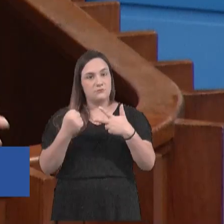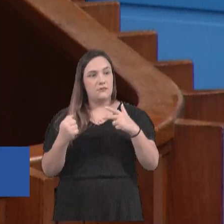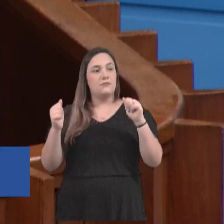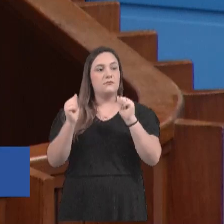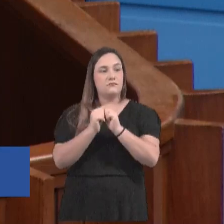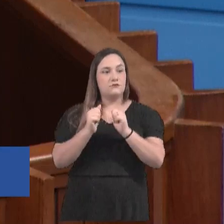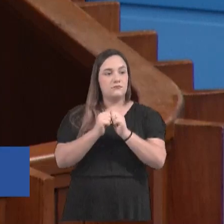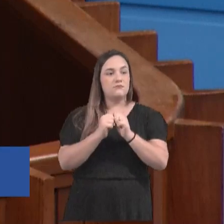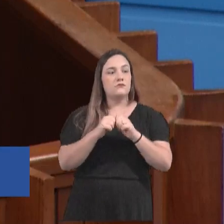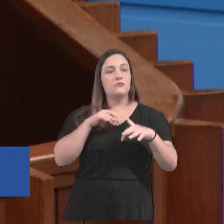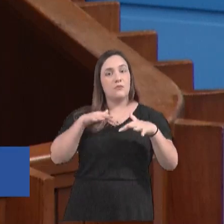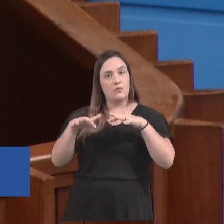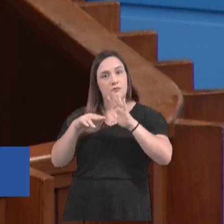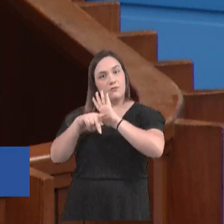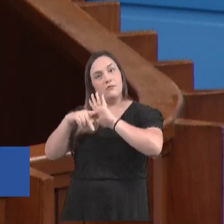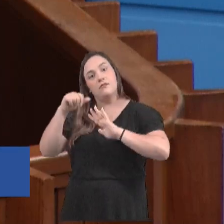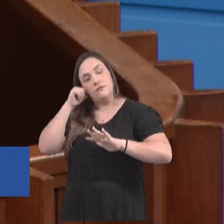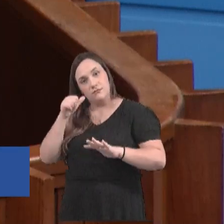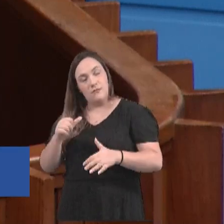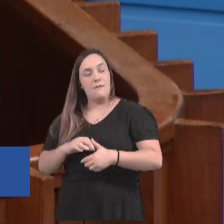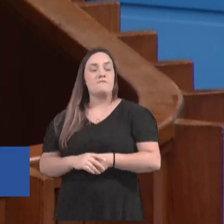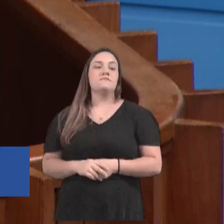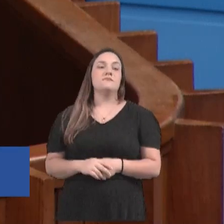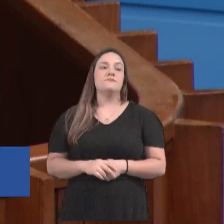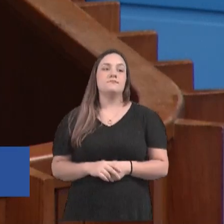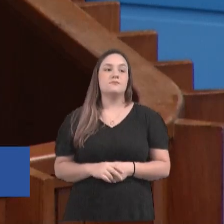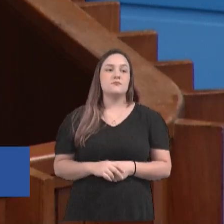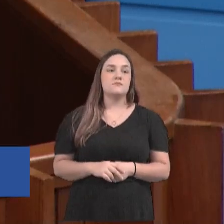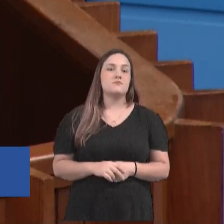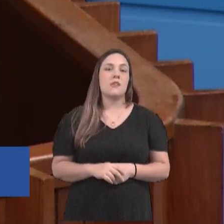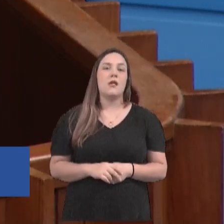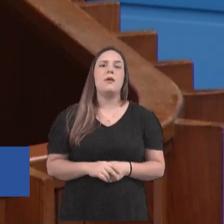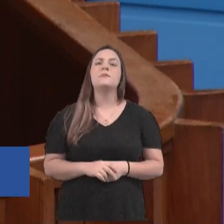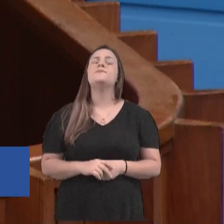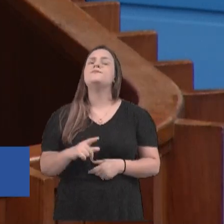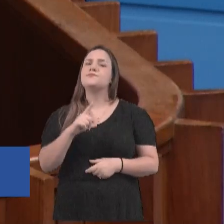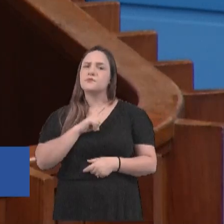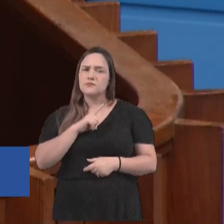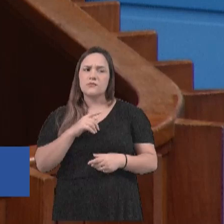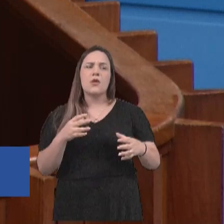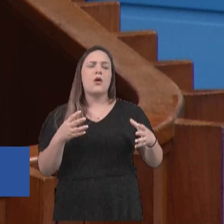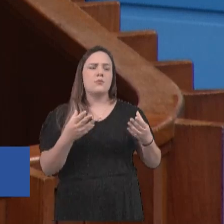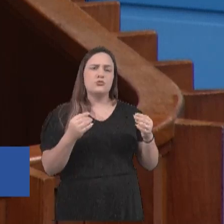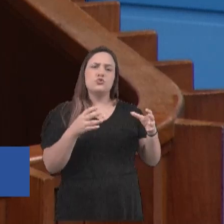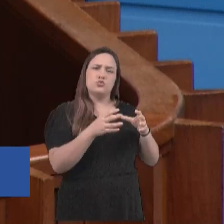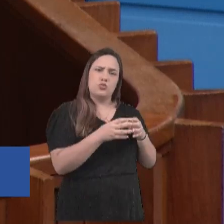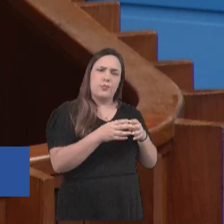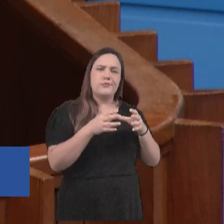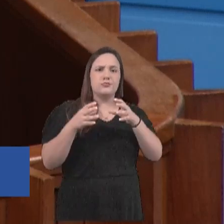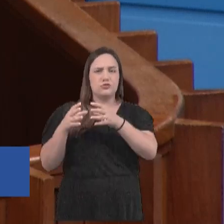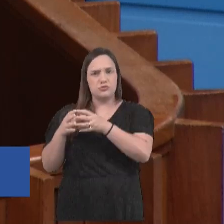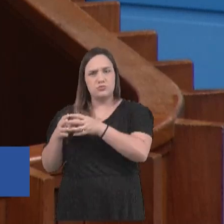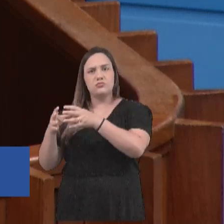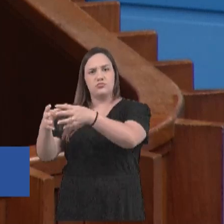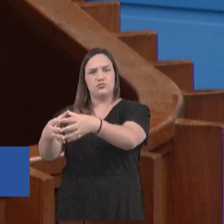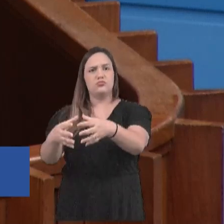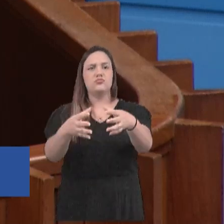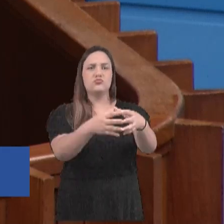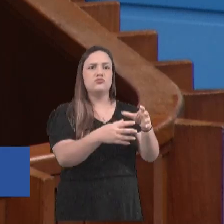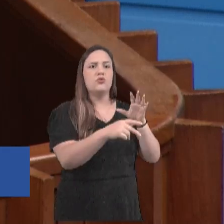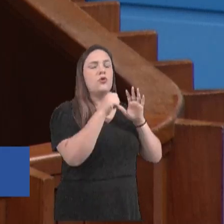os movimentos de mulheres. E junto com várias organizações de mulheres, junto com várias vítimas,